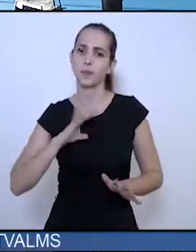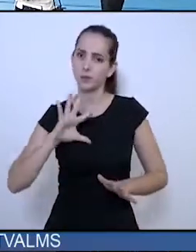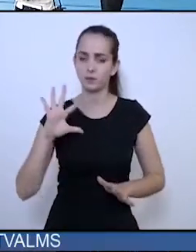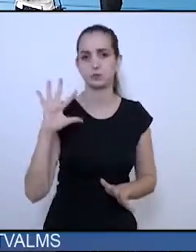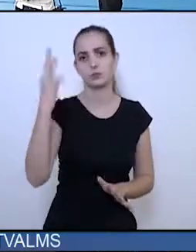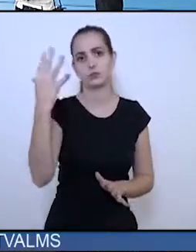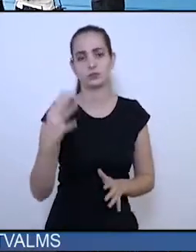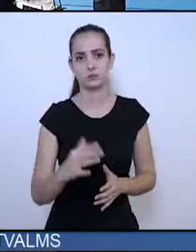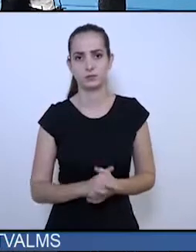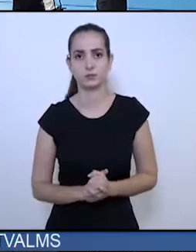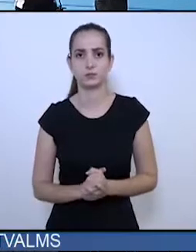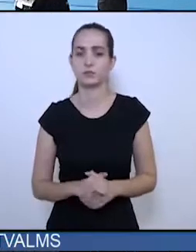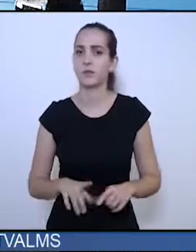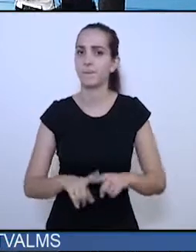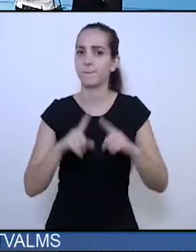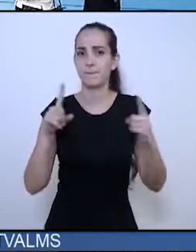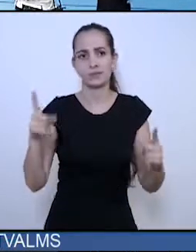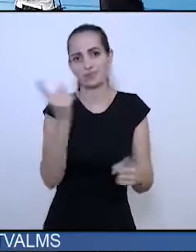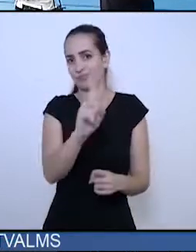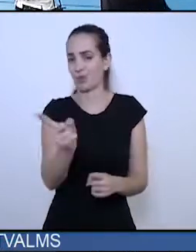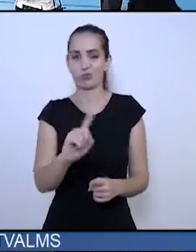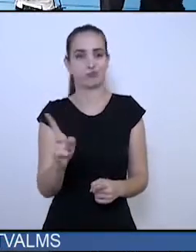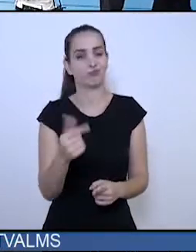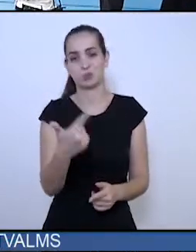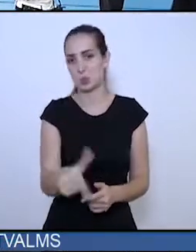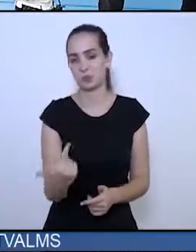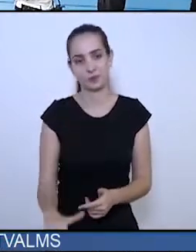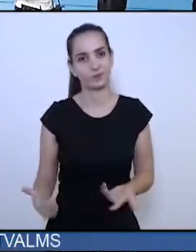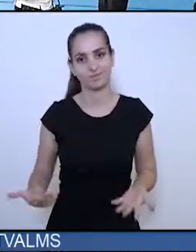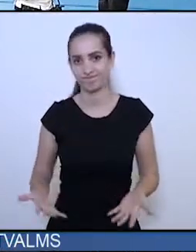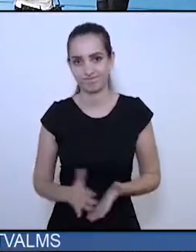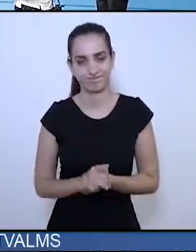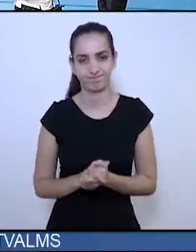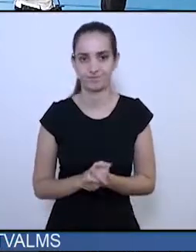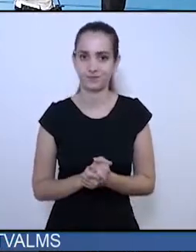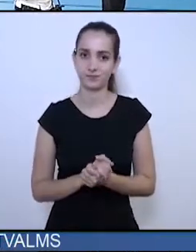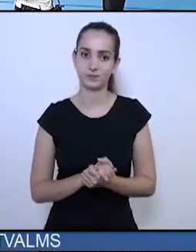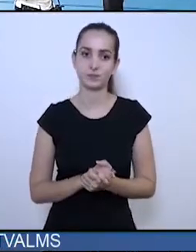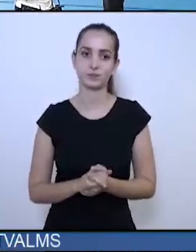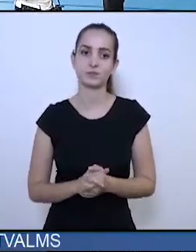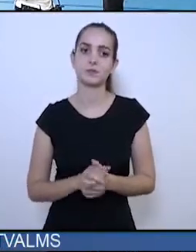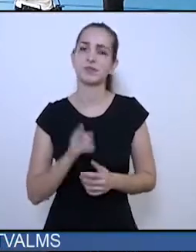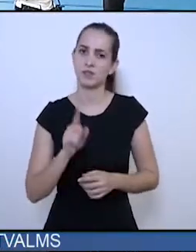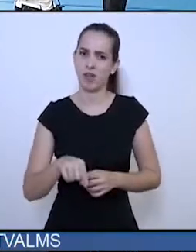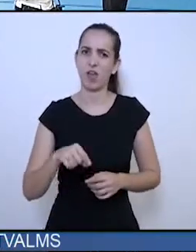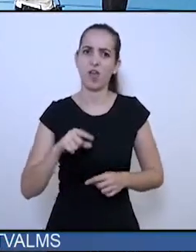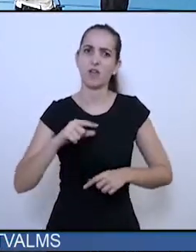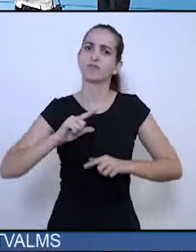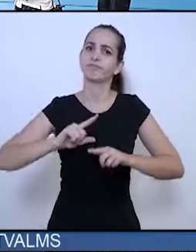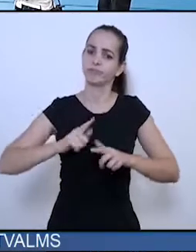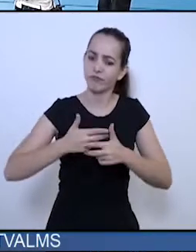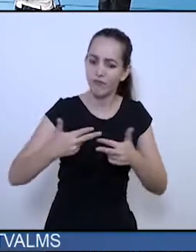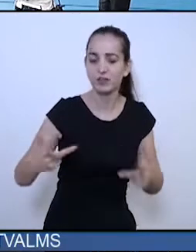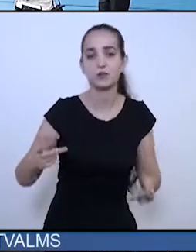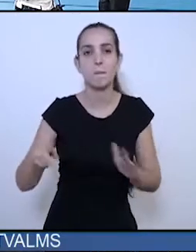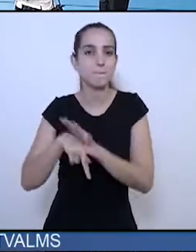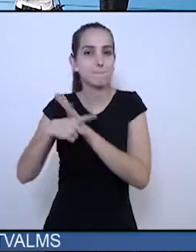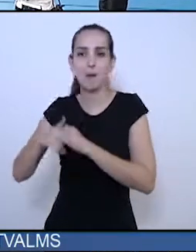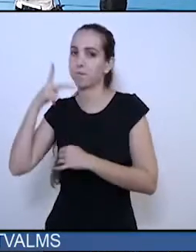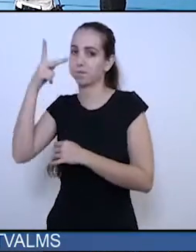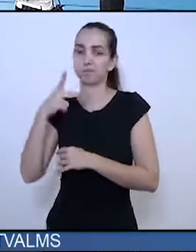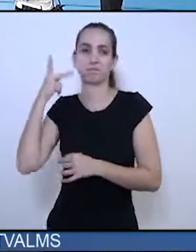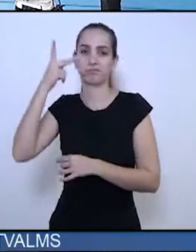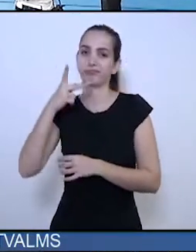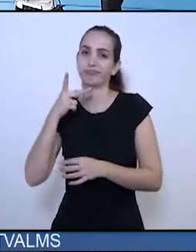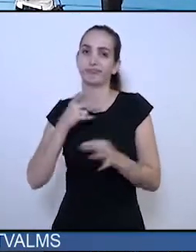executado, mas não vamos ter. Não vamos ter. São manobras políticas para